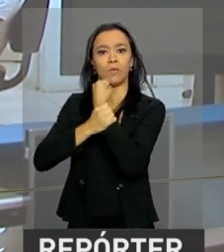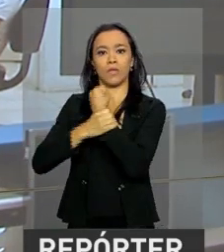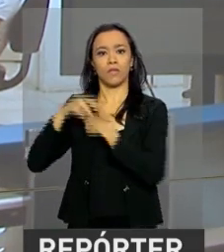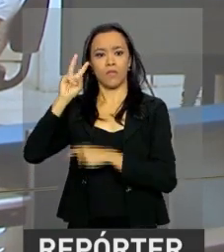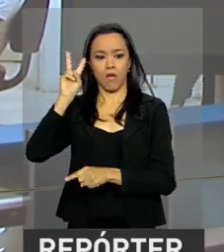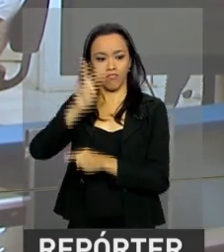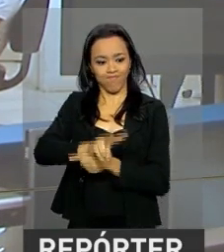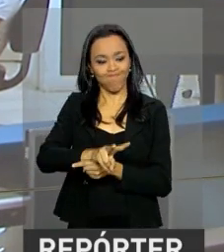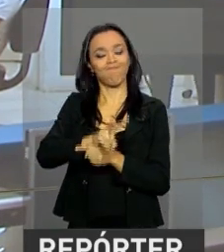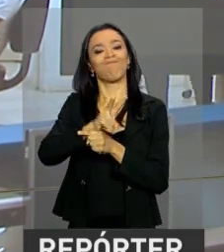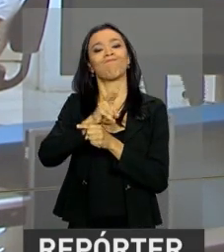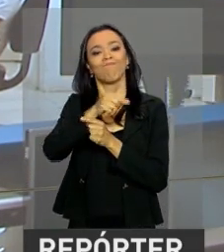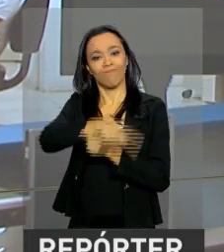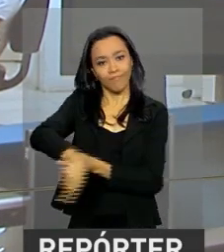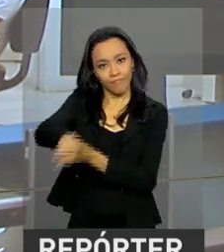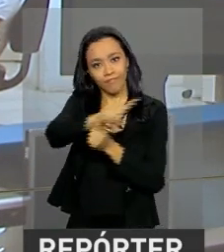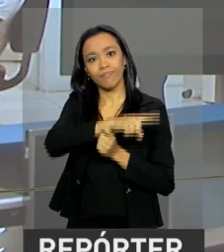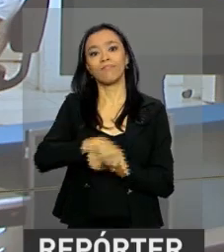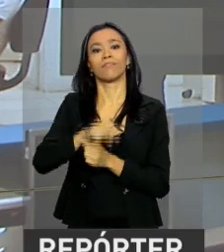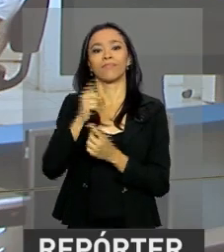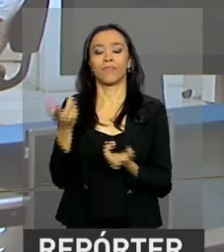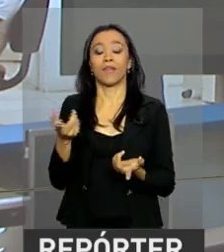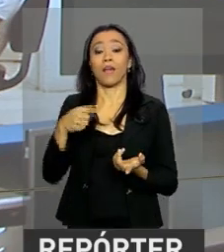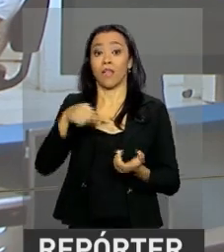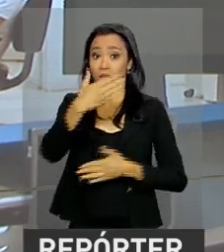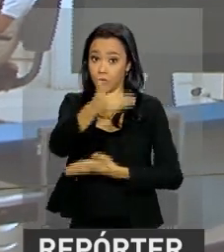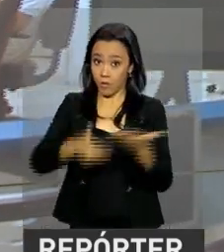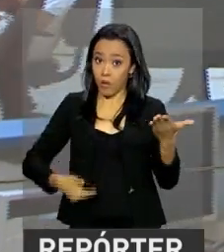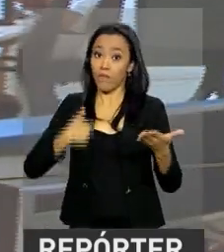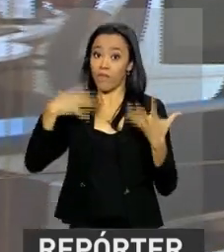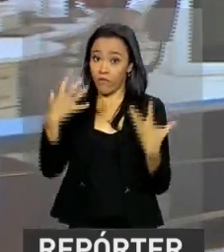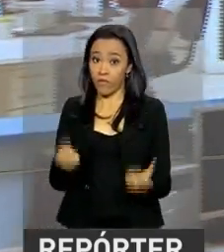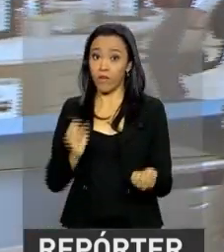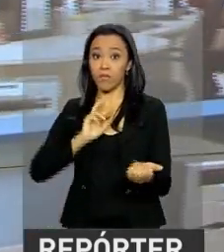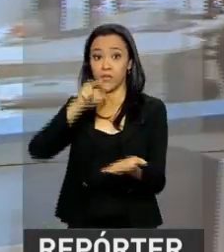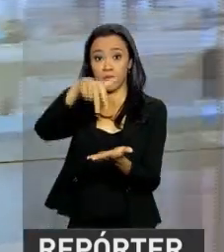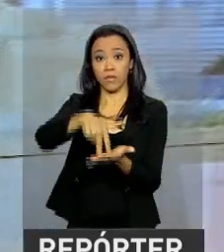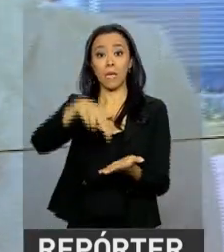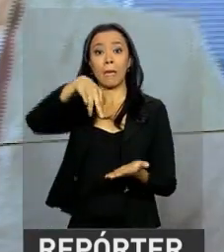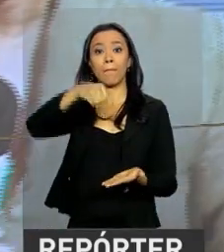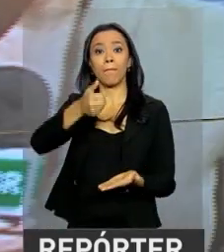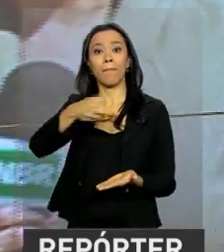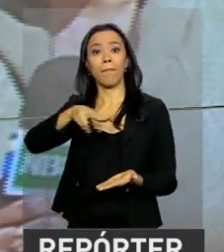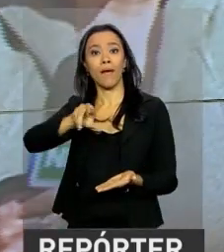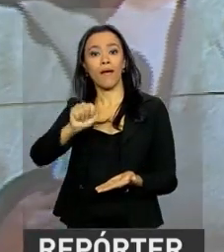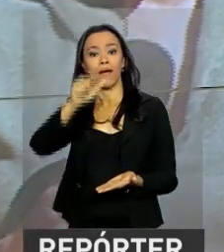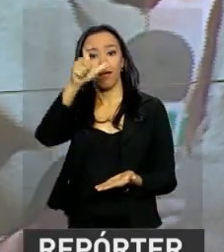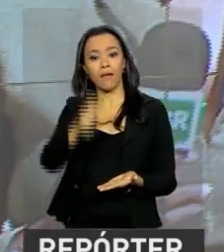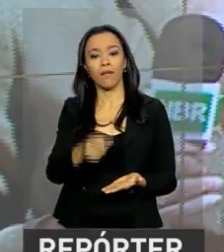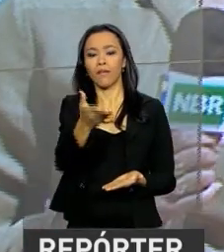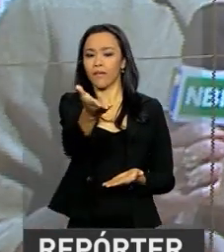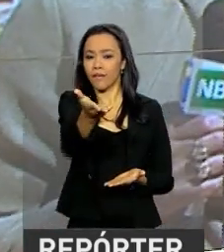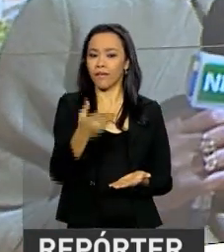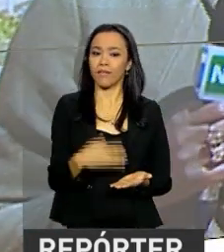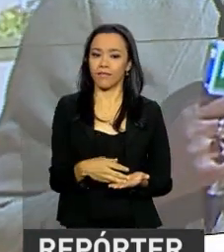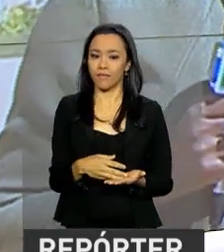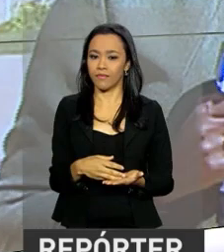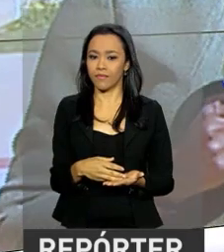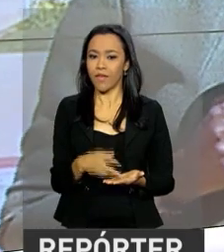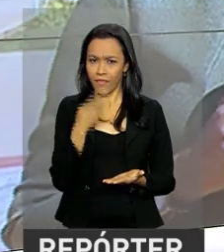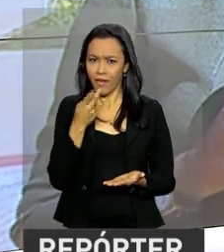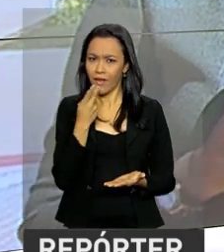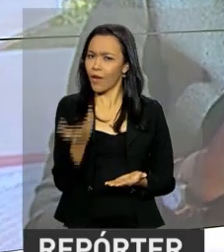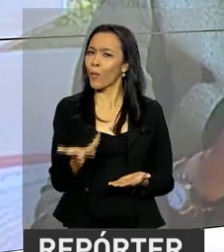o sigilo das provas. Vamos então conversar com a repórter Mara Kenupi, que tem mais informações para a gente. Oi Mara,